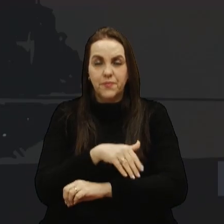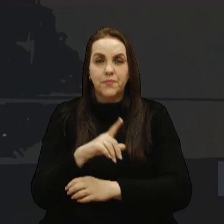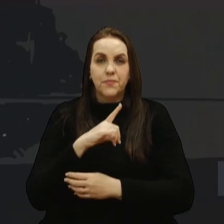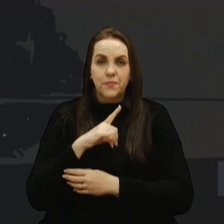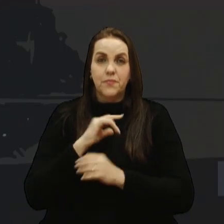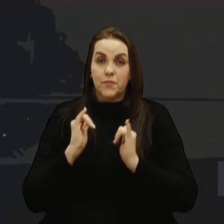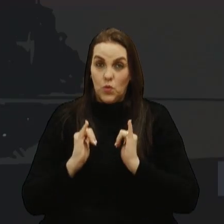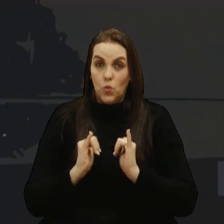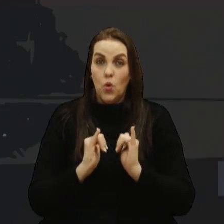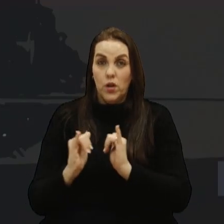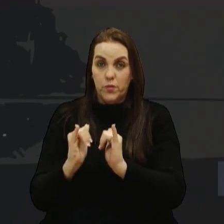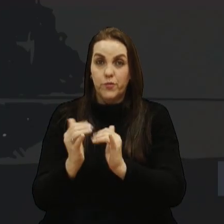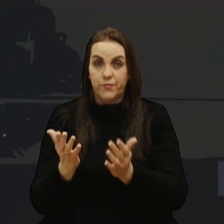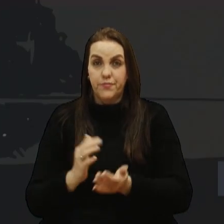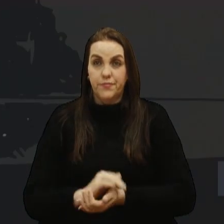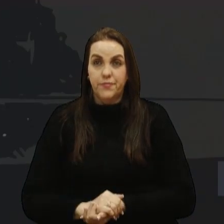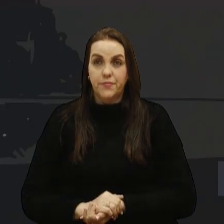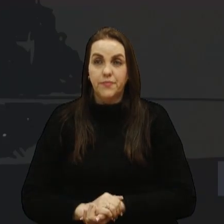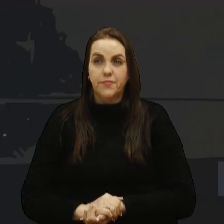linha de ônibus. Próximo.